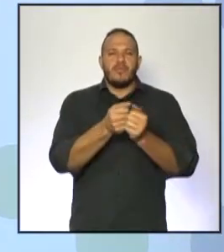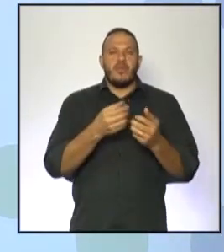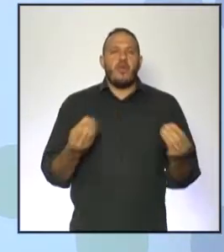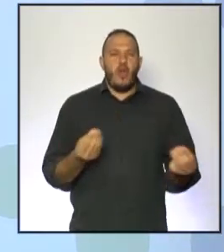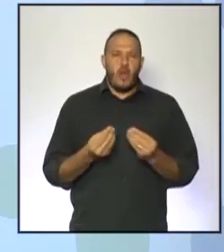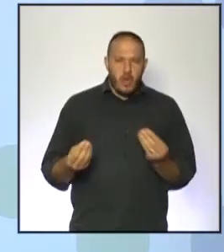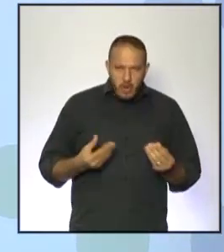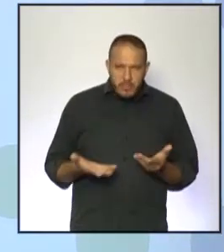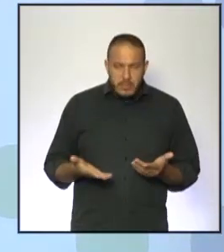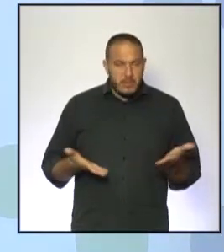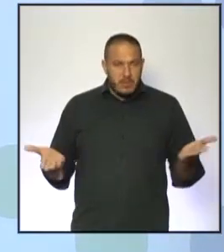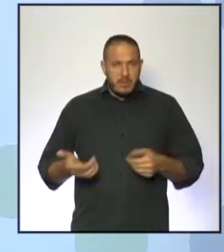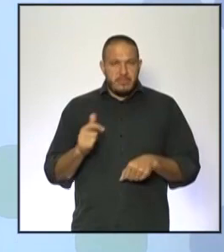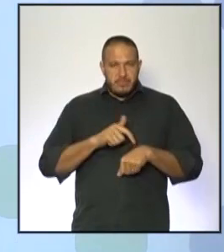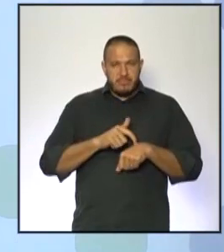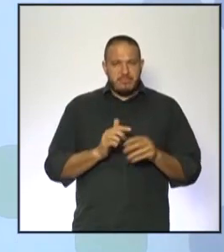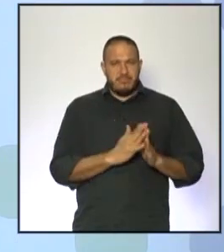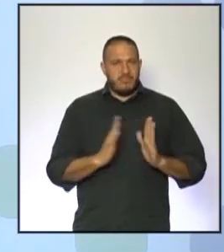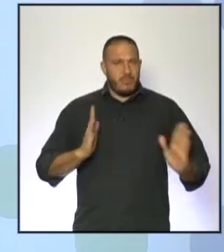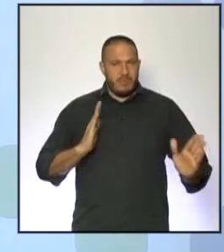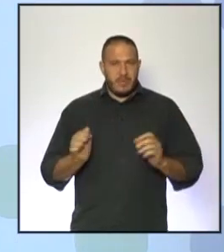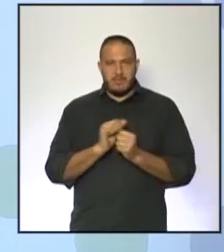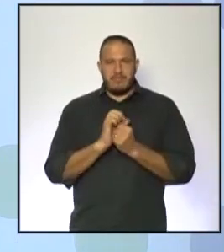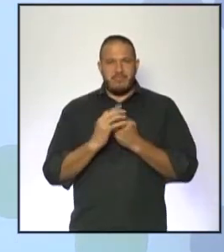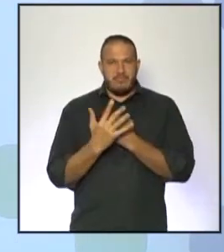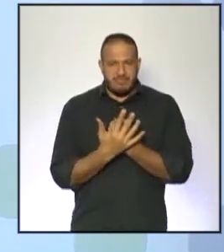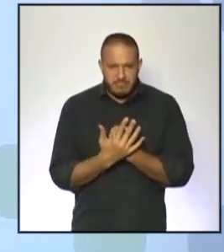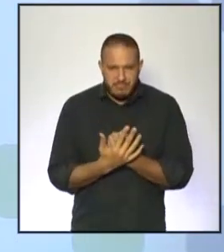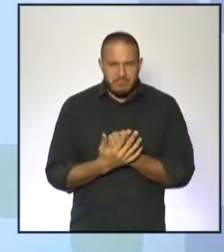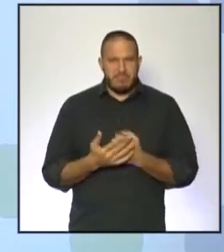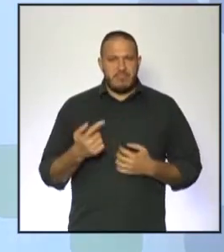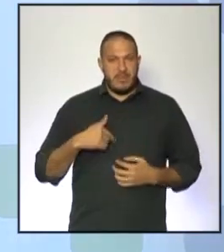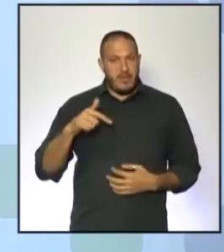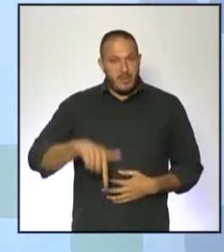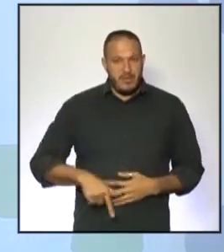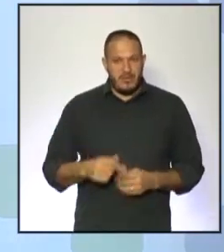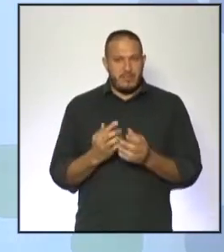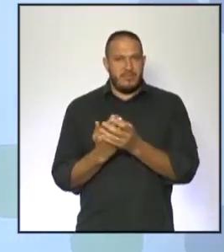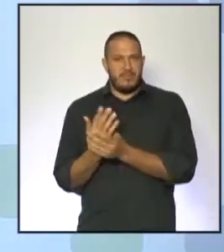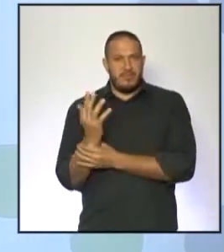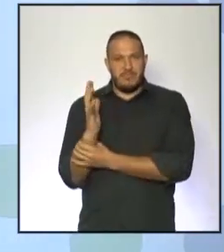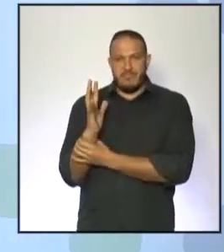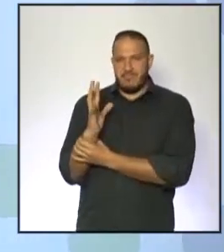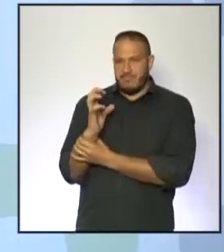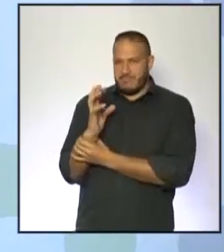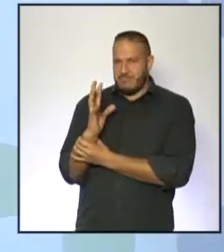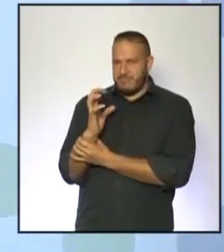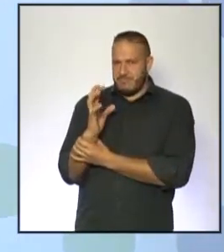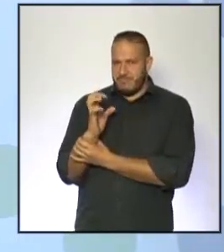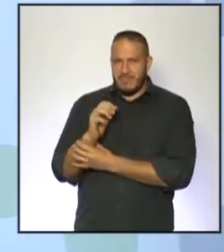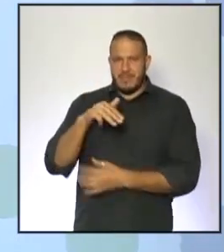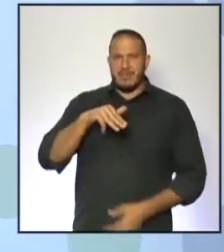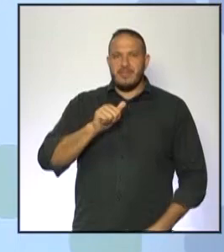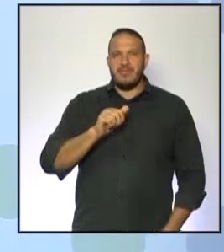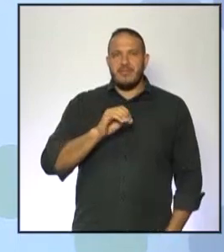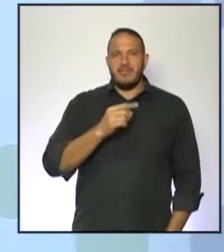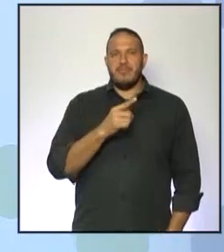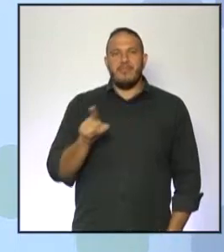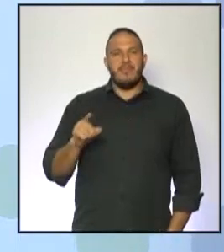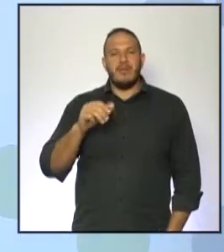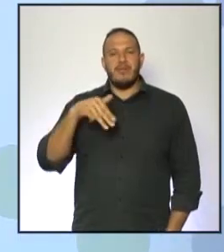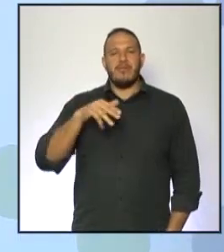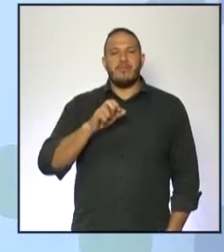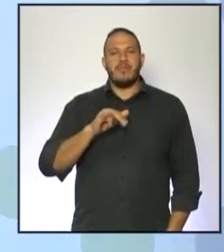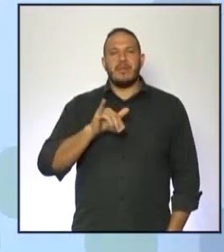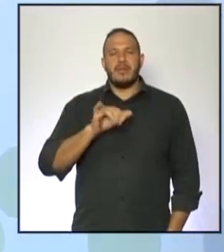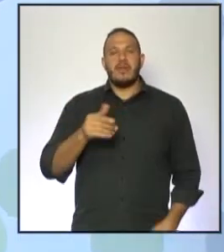de Covid-19. E para fazer a nossa mão mecânica, vamos falar de criatividade. Você já